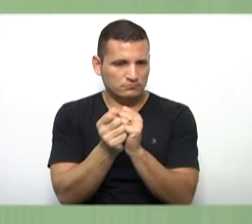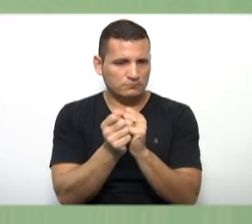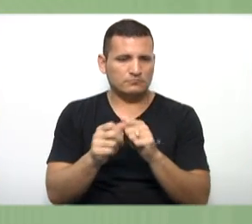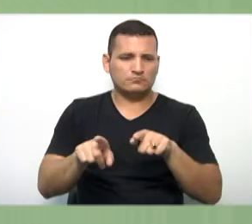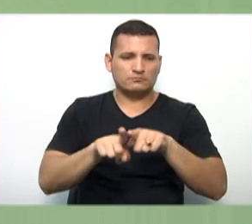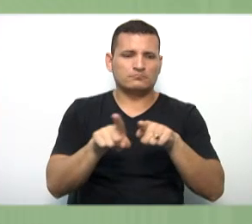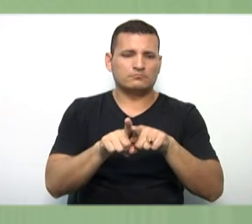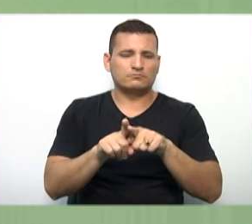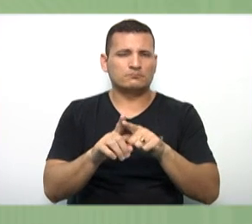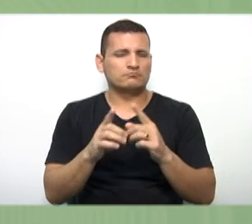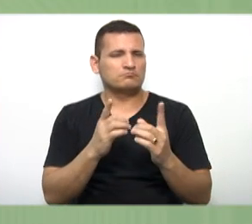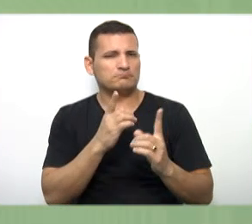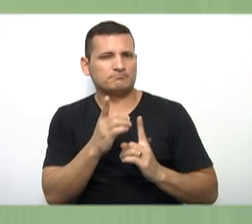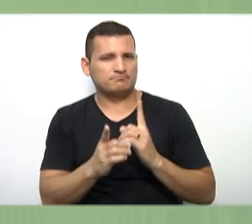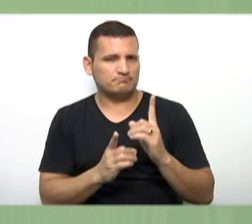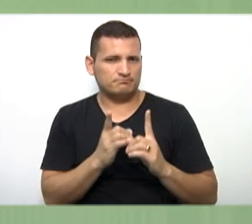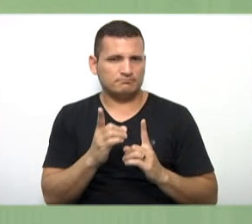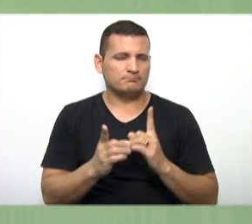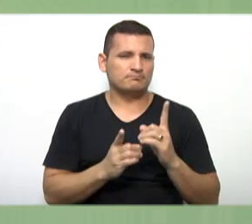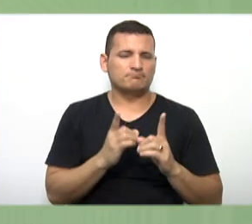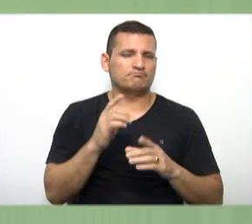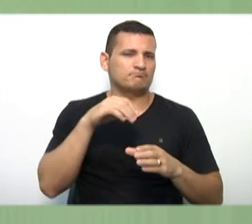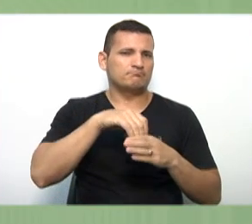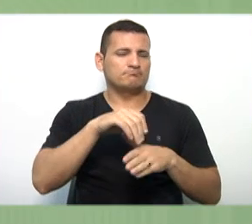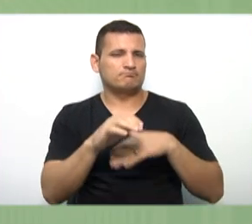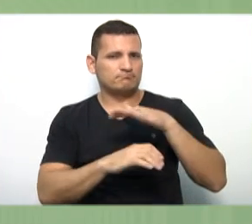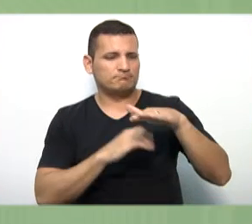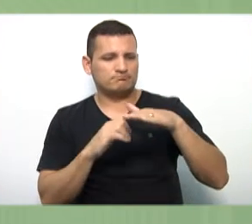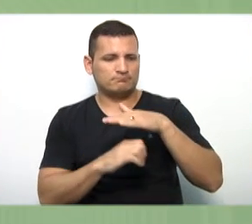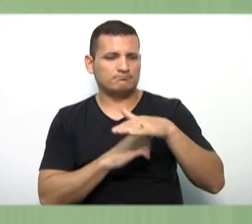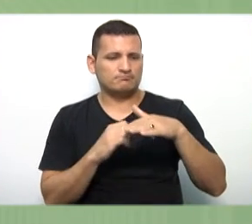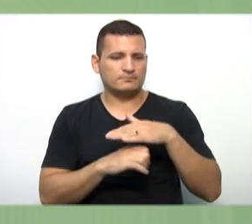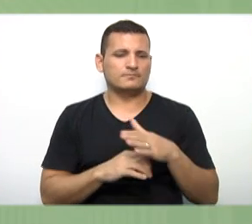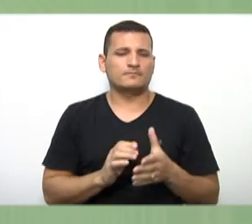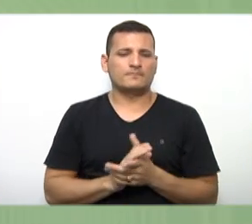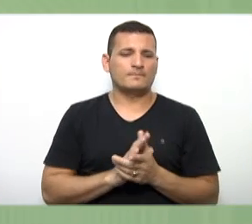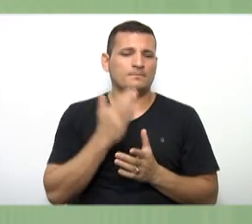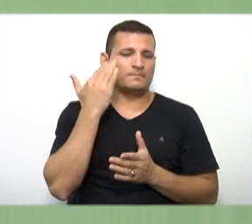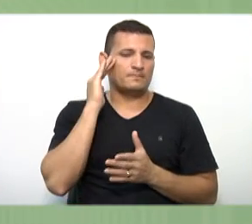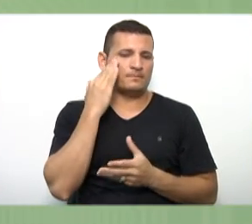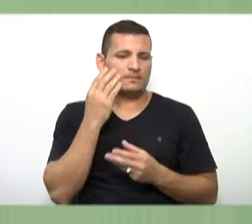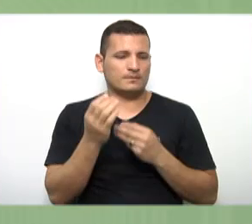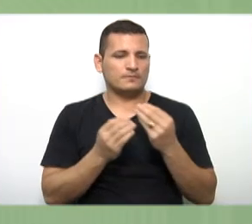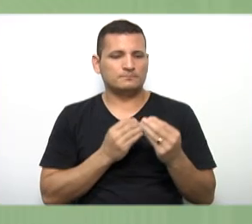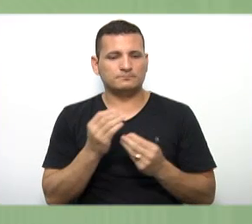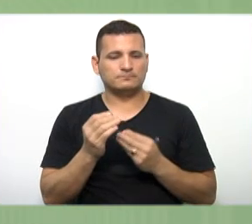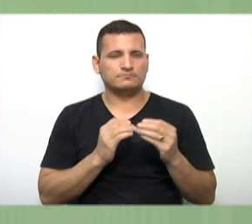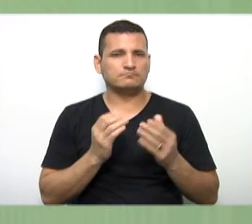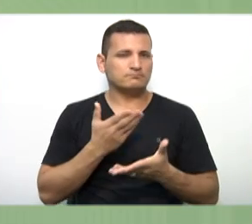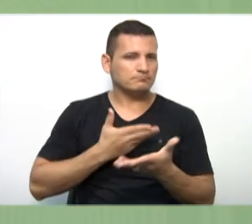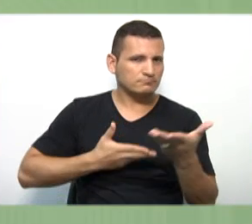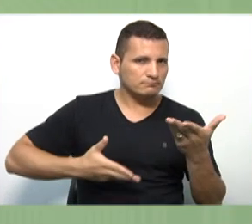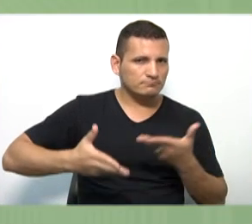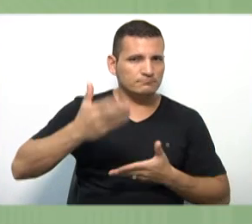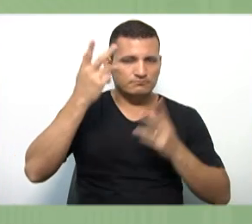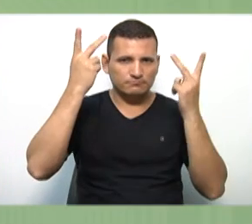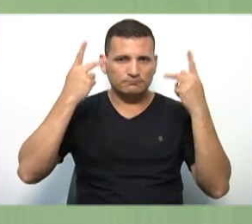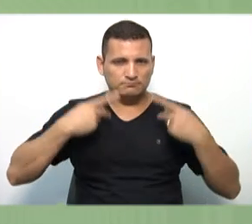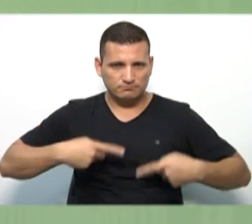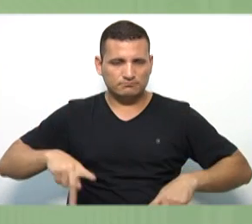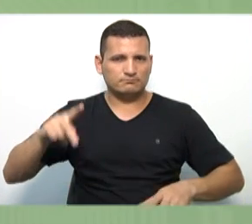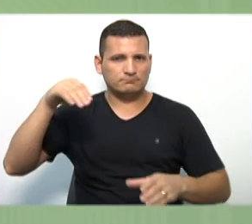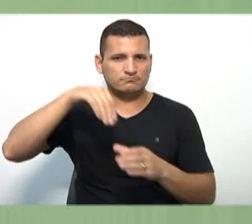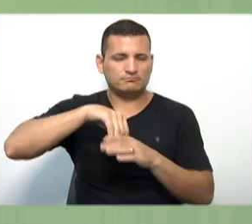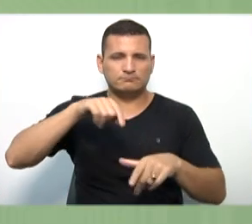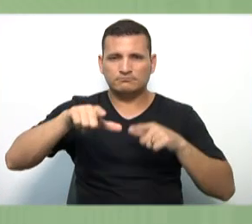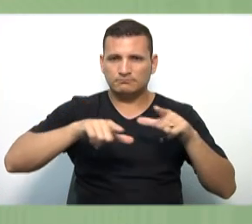mudanças organizacionais, envolvendo as mudanças organizacionais. Podemos compreender como funcionam as relações humanas no trabalho